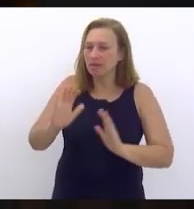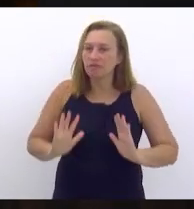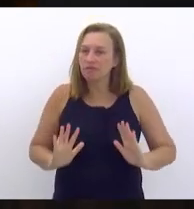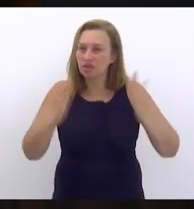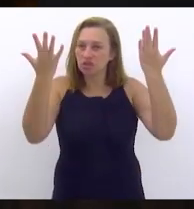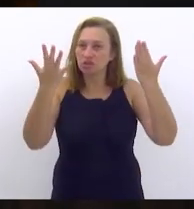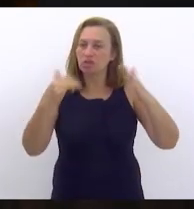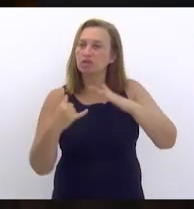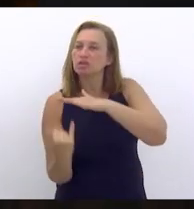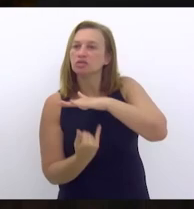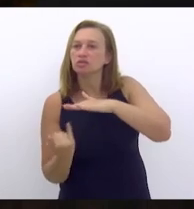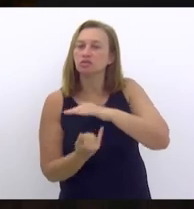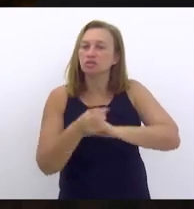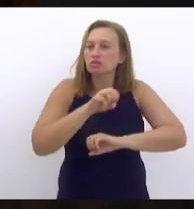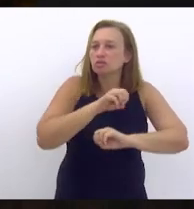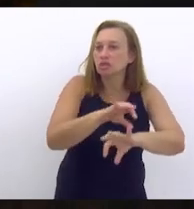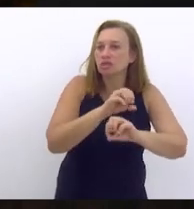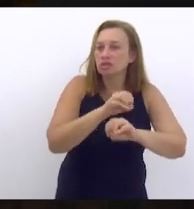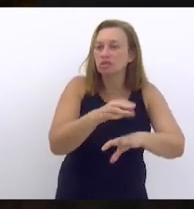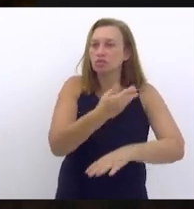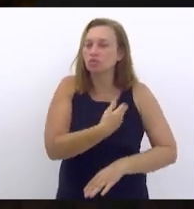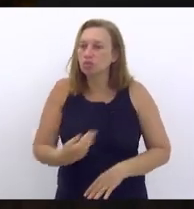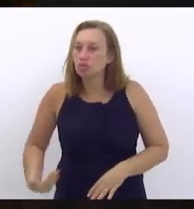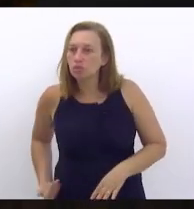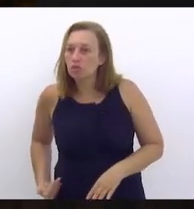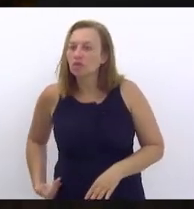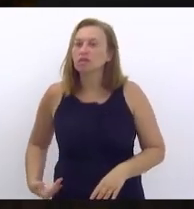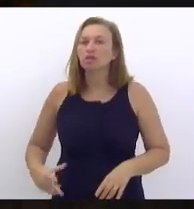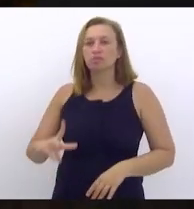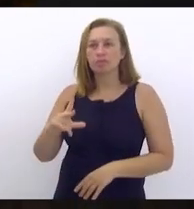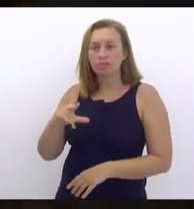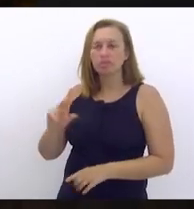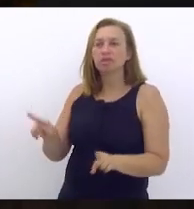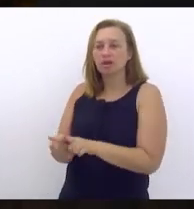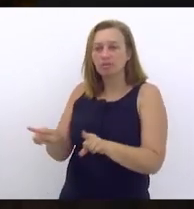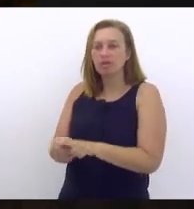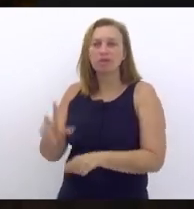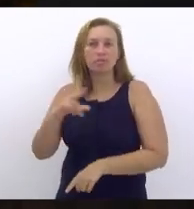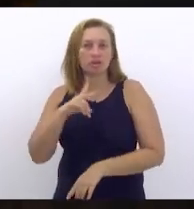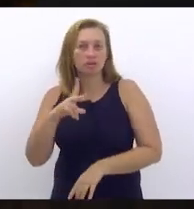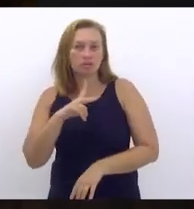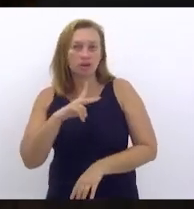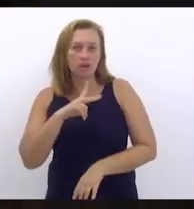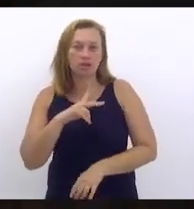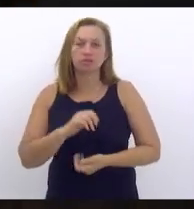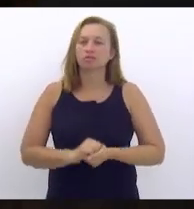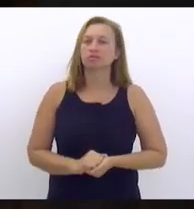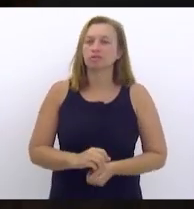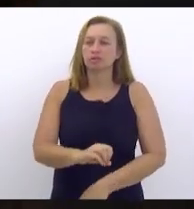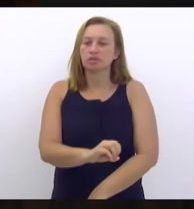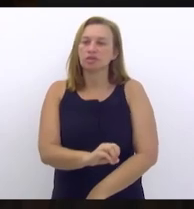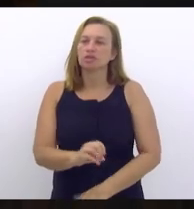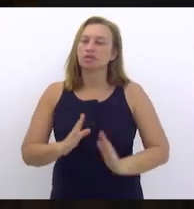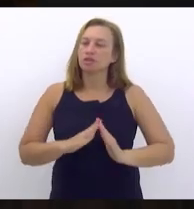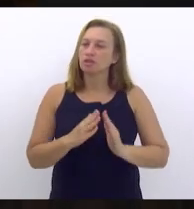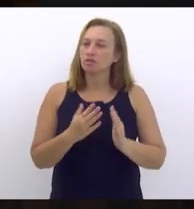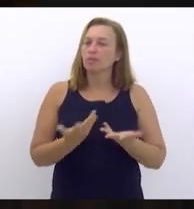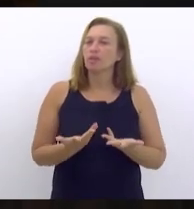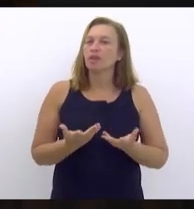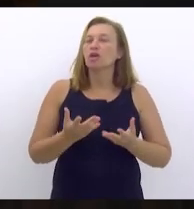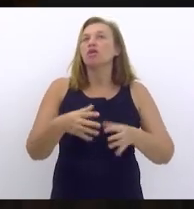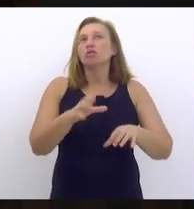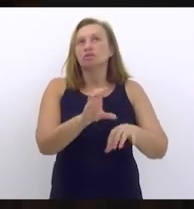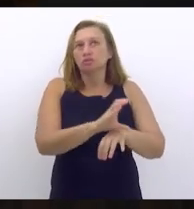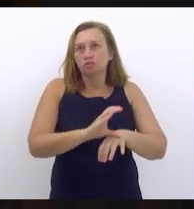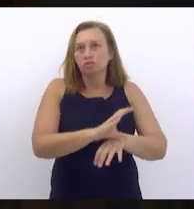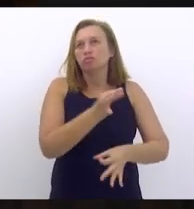nas instituições de ensino públicas e privadas de educação infantil, pendendo de pareceres das comissões